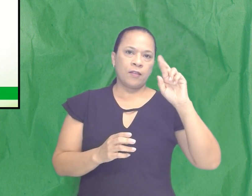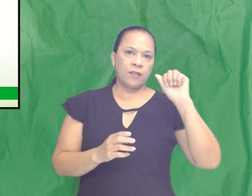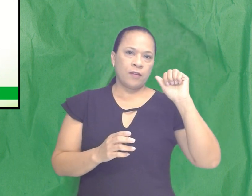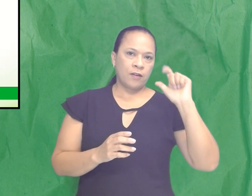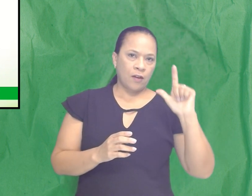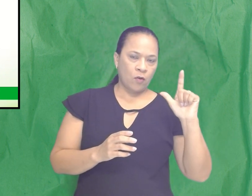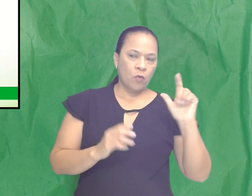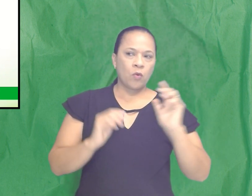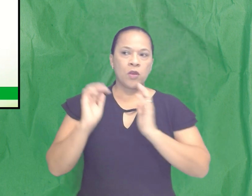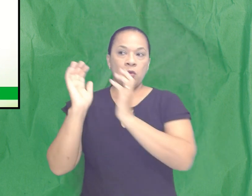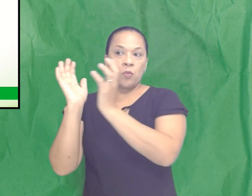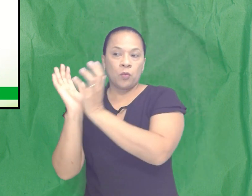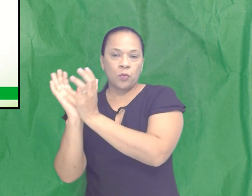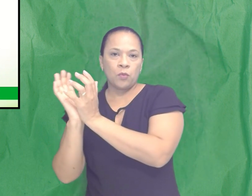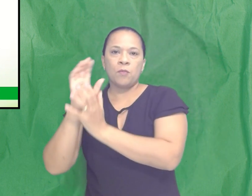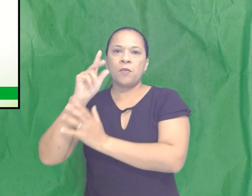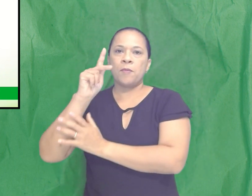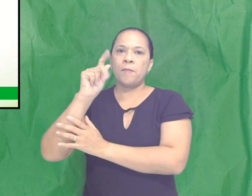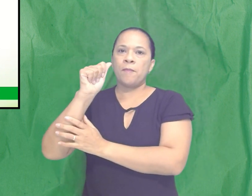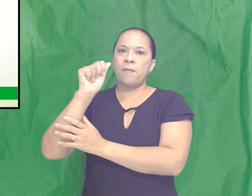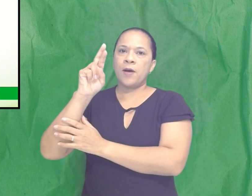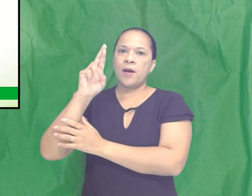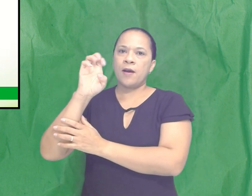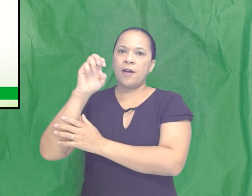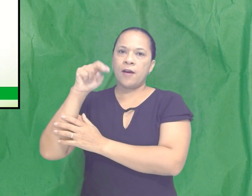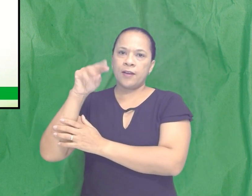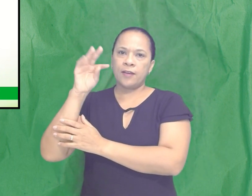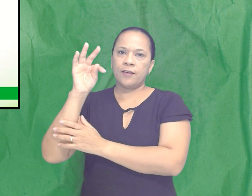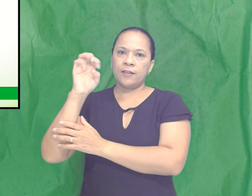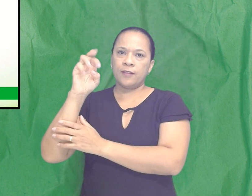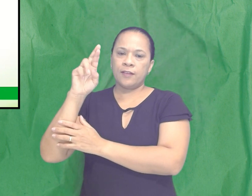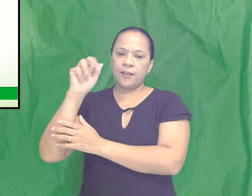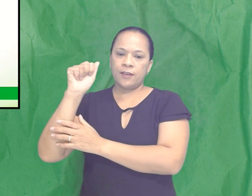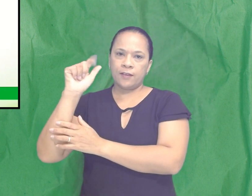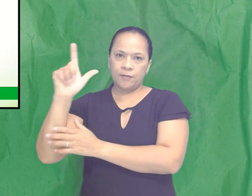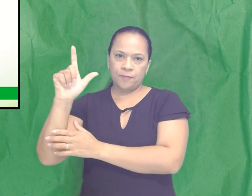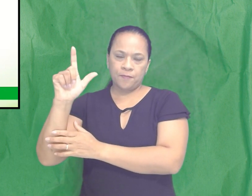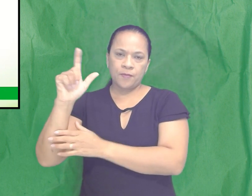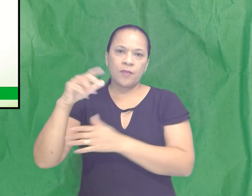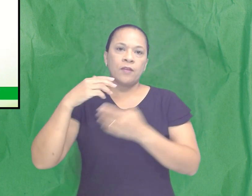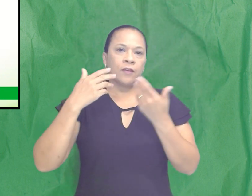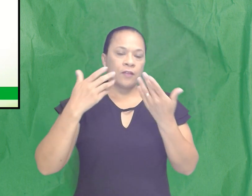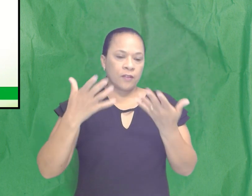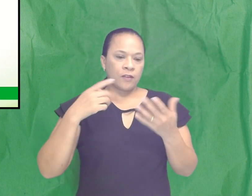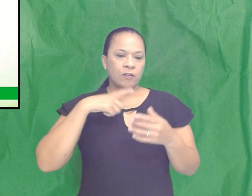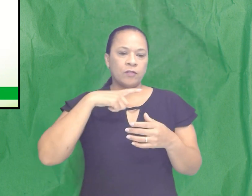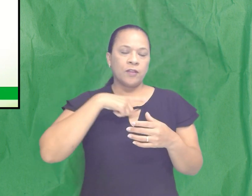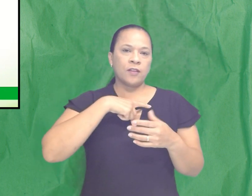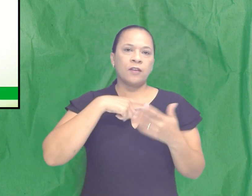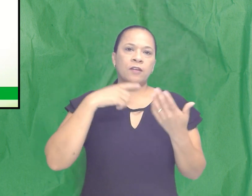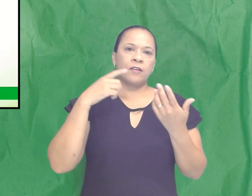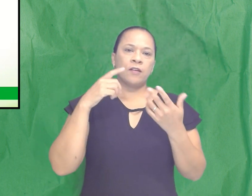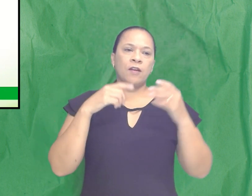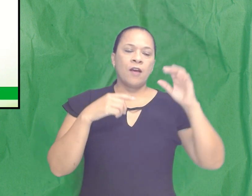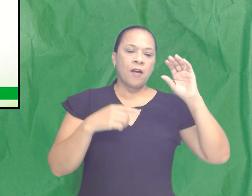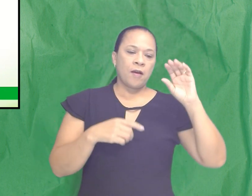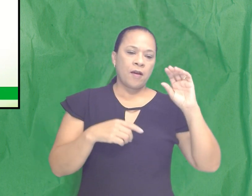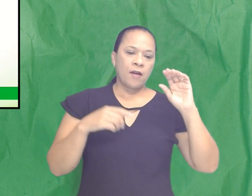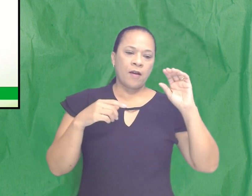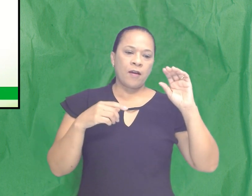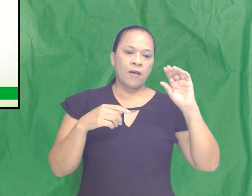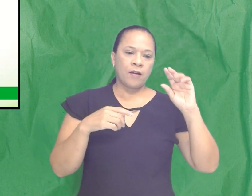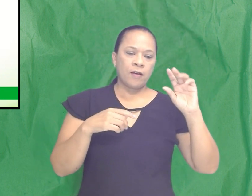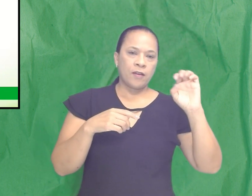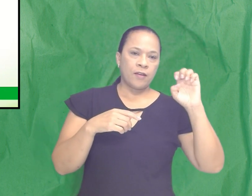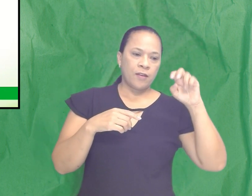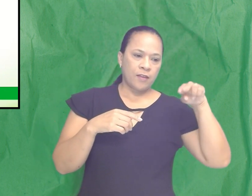onde estão as vias parenteral. A via enteral, o medicamento,